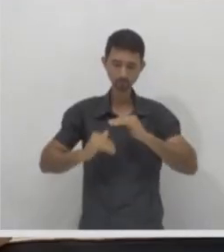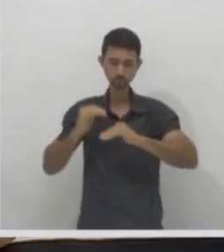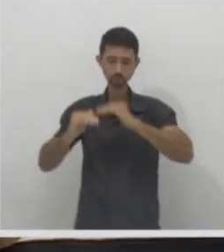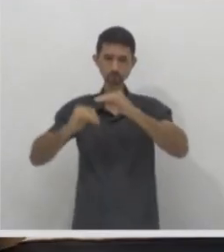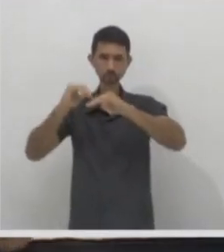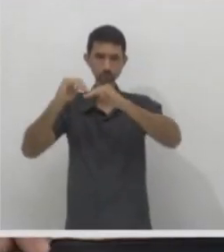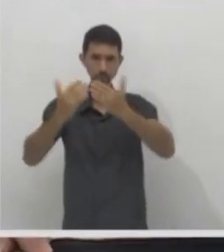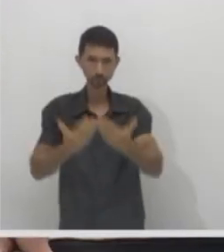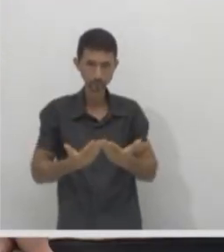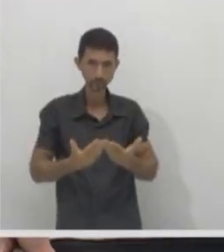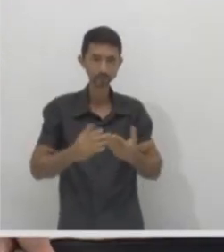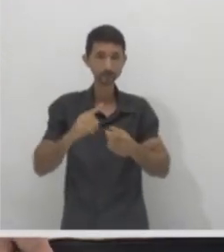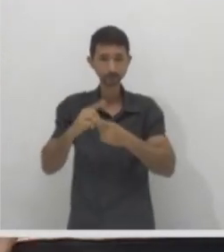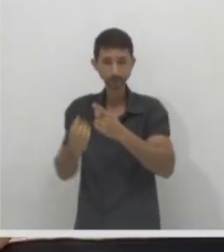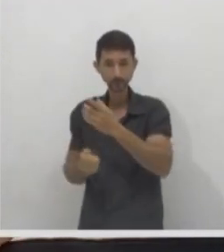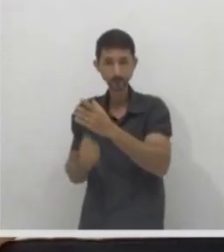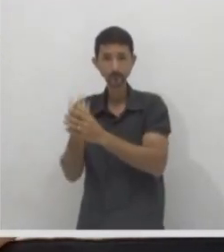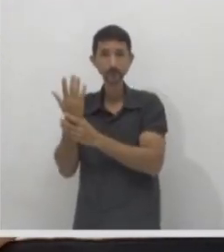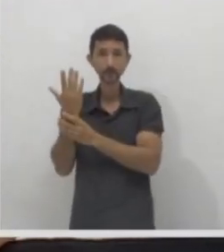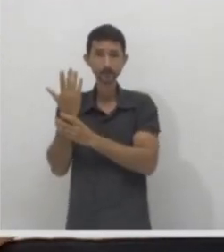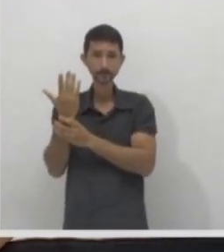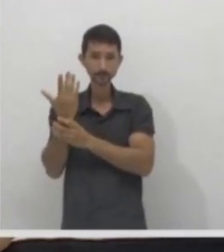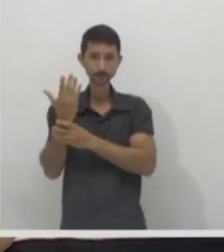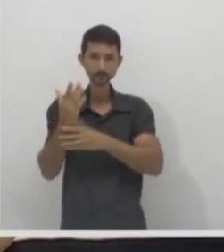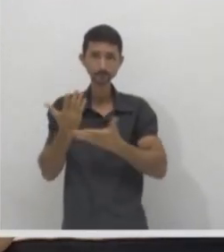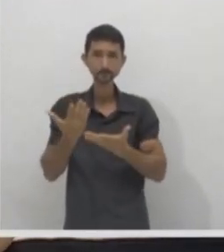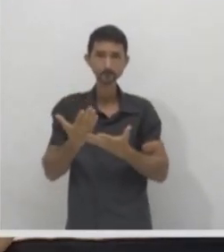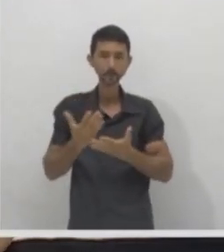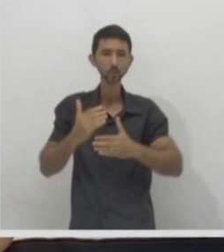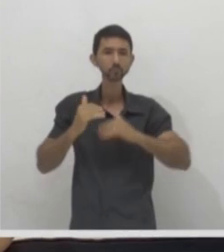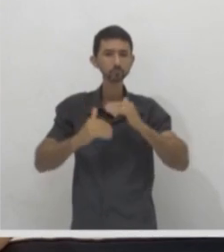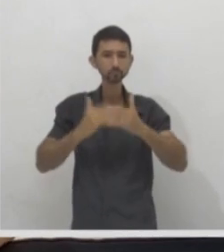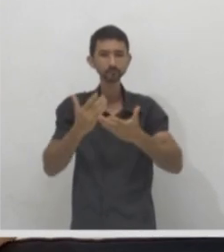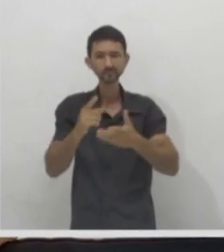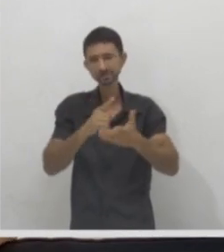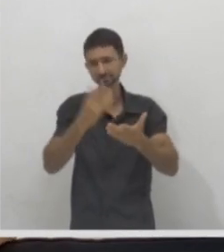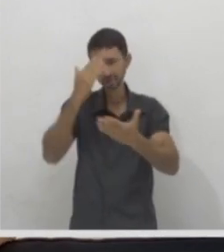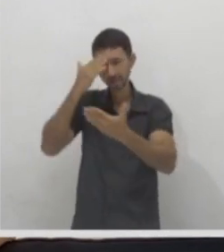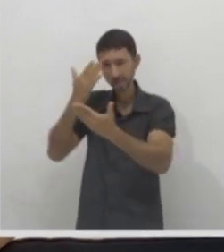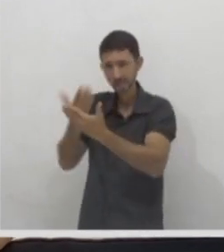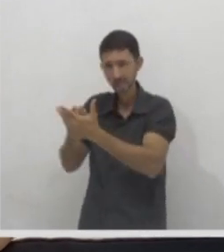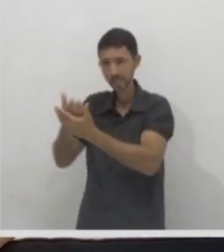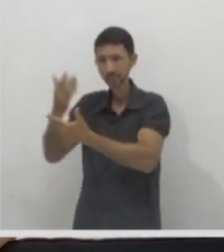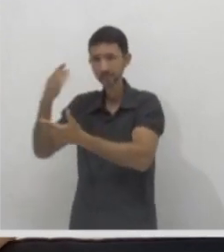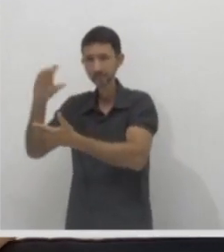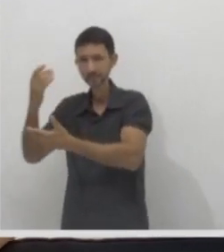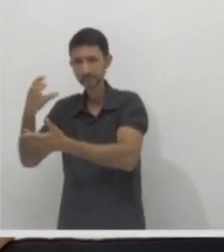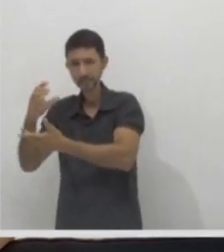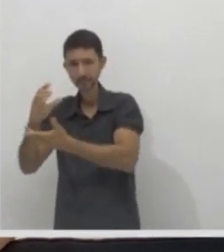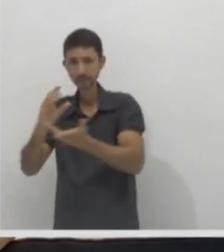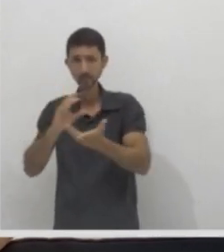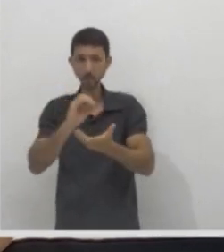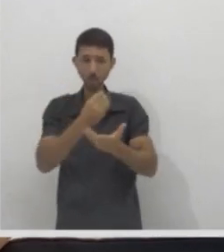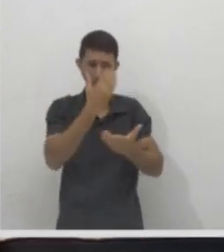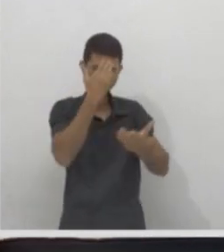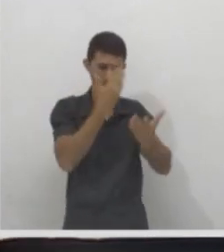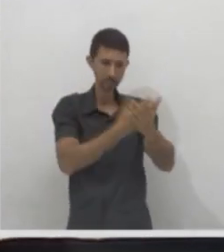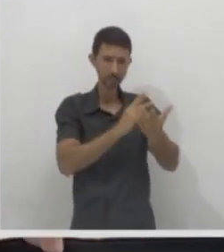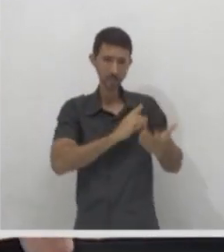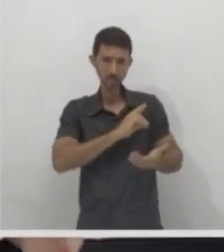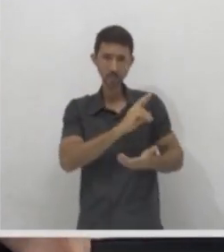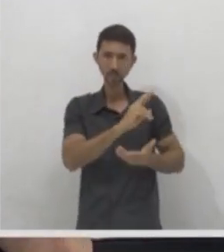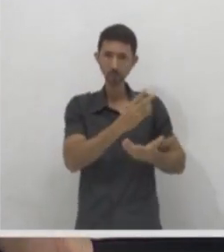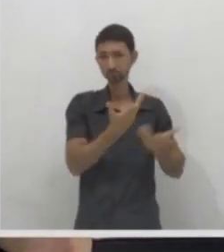a teoria criacionista, conforme você queira acreditar ou levar em consideração, tá? Mas